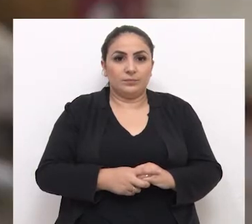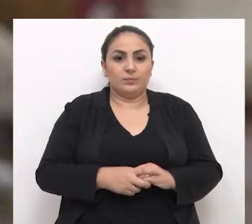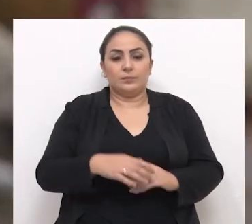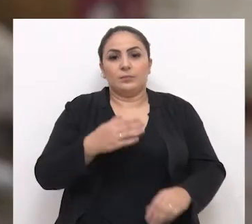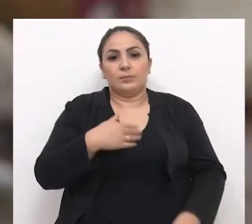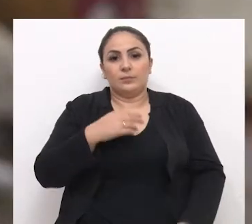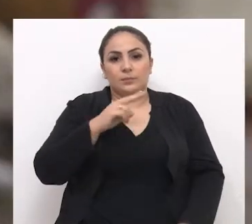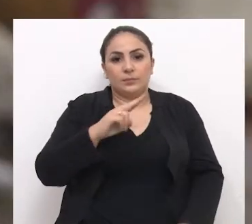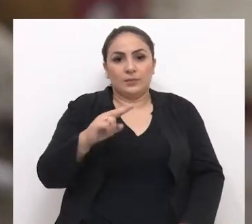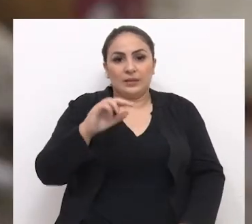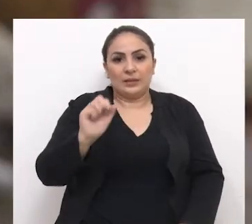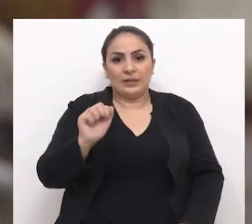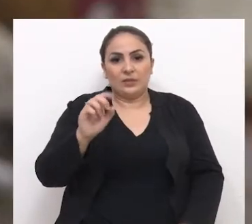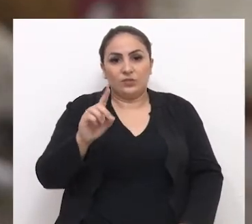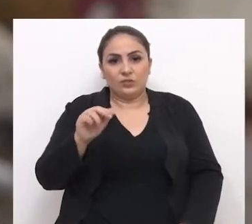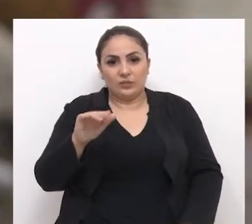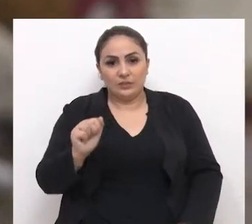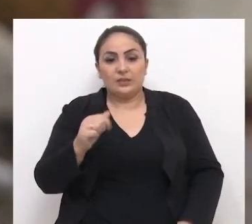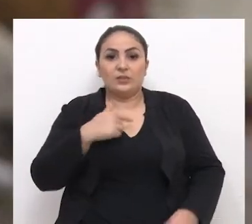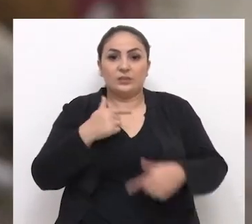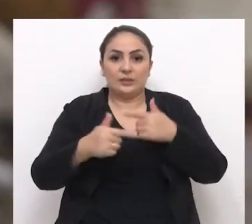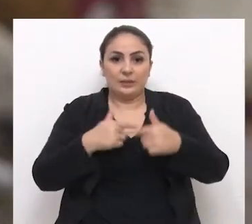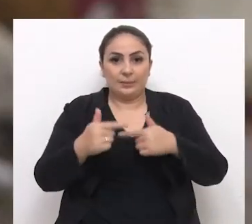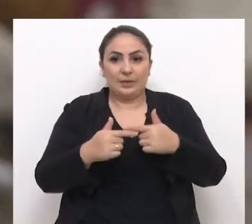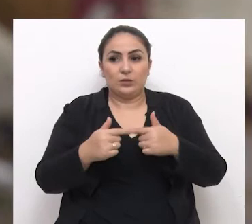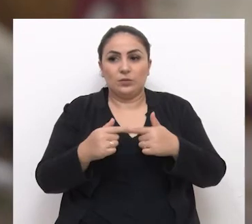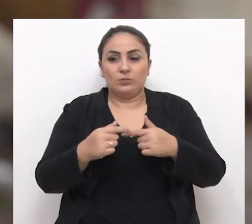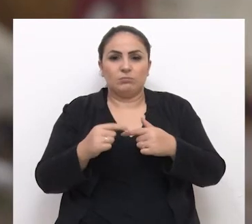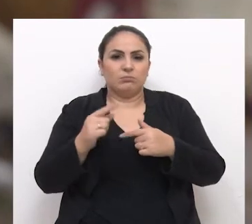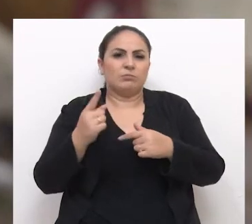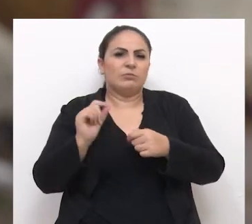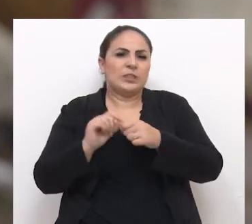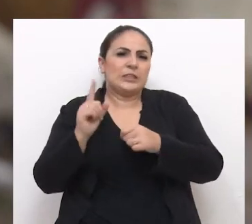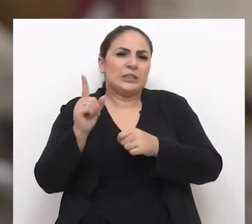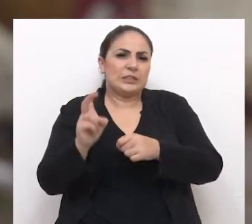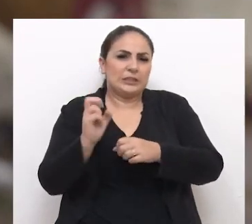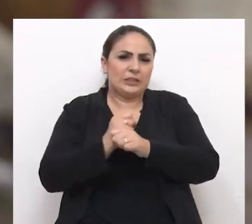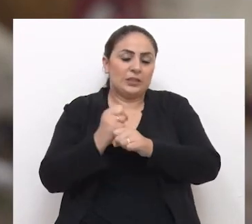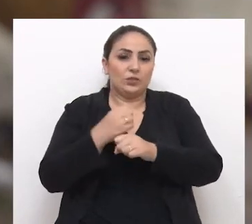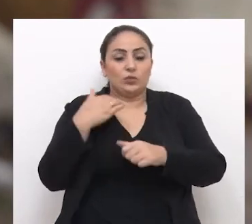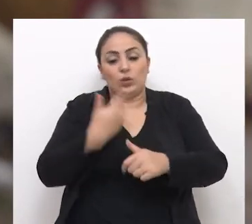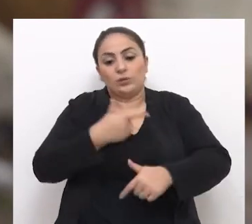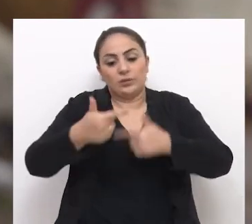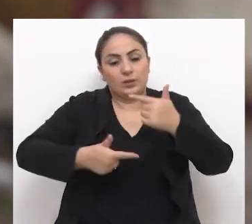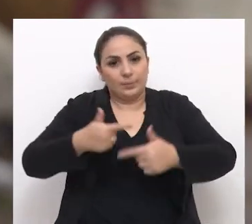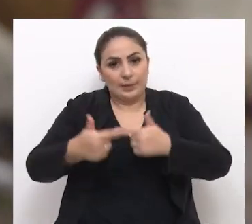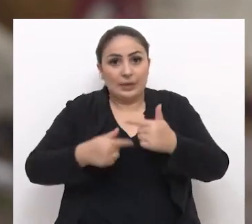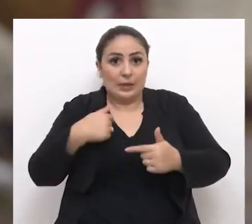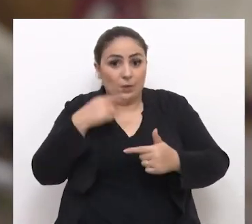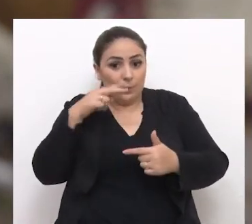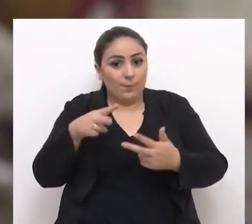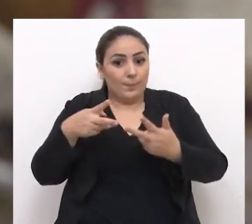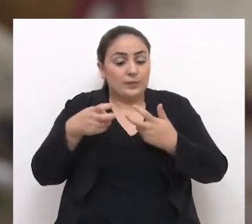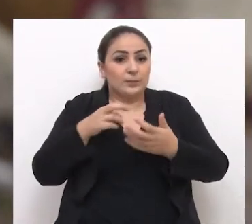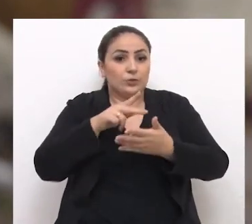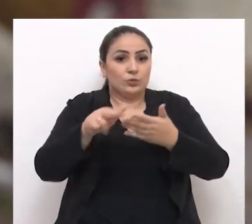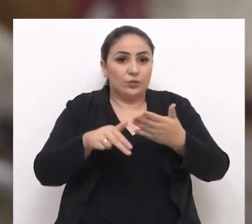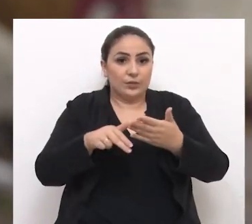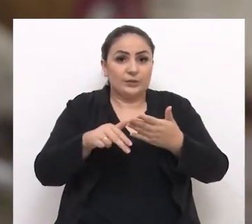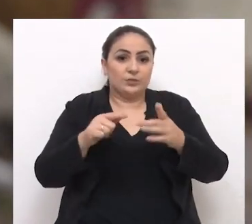Eu sou Dionir de Fátima Monteiro, trabalho na Contraempo 15 anos. A gente trabalha, eu